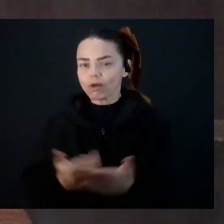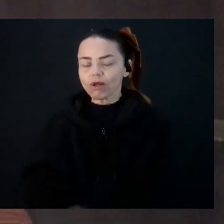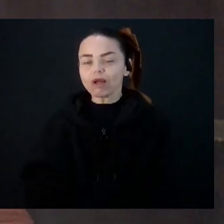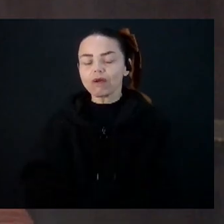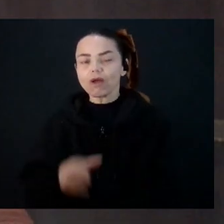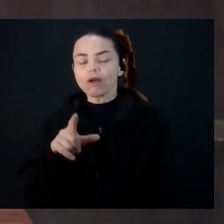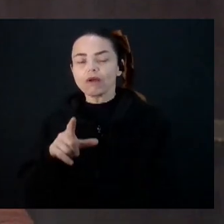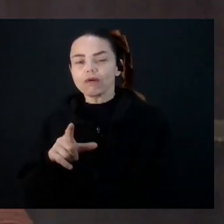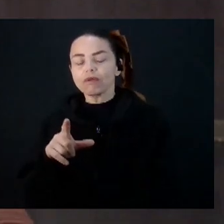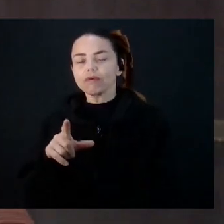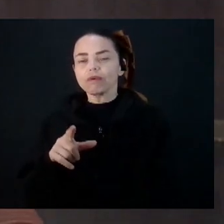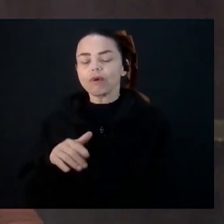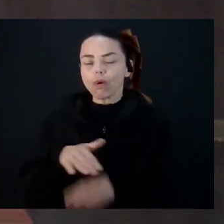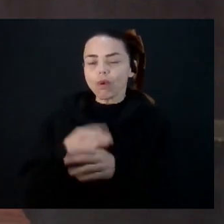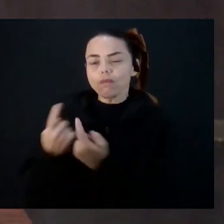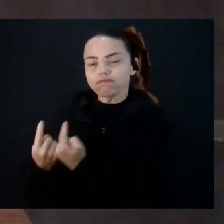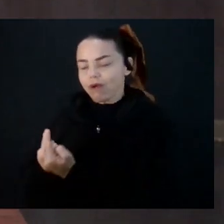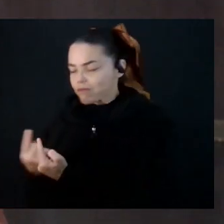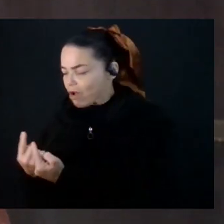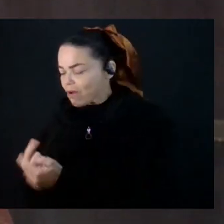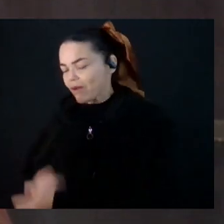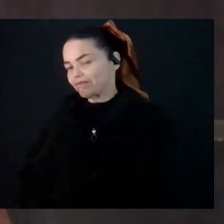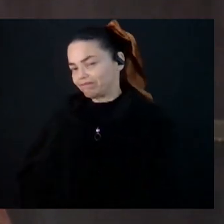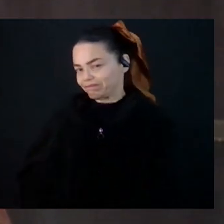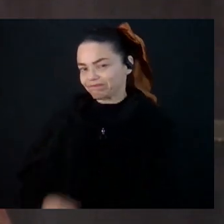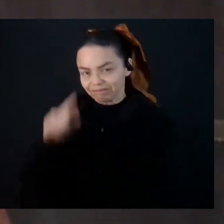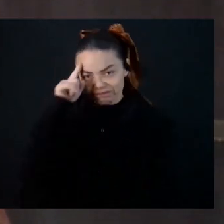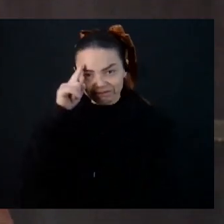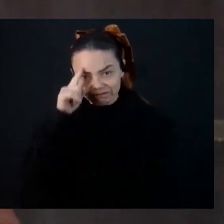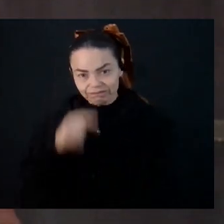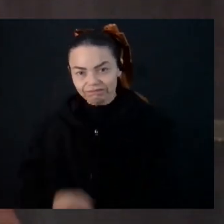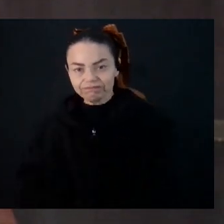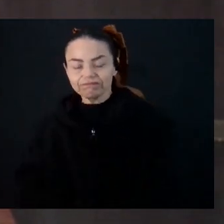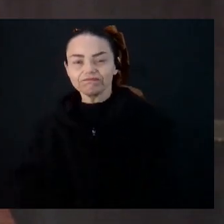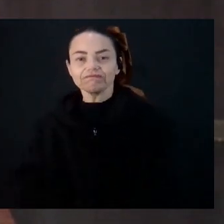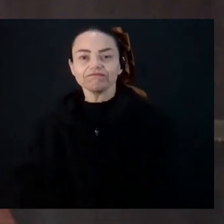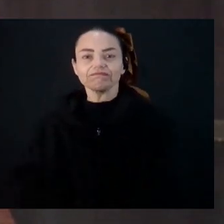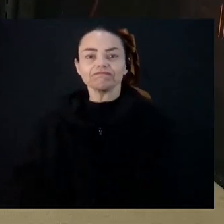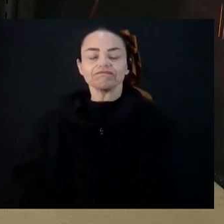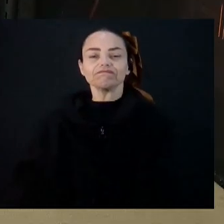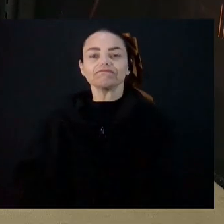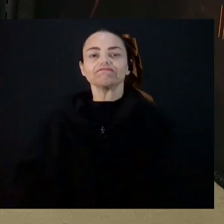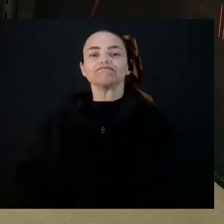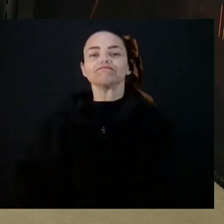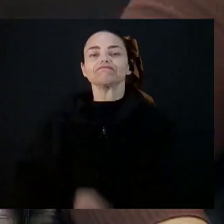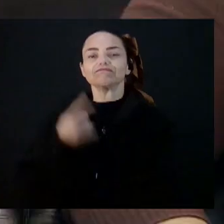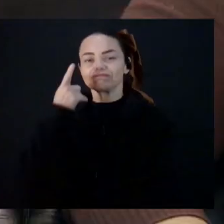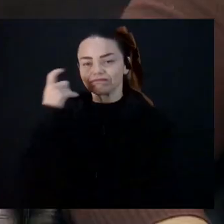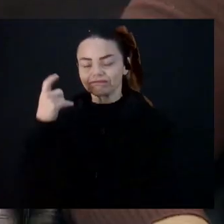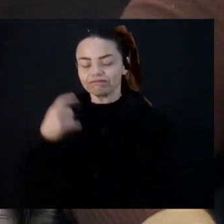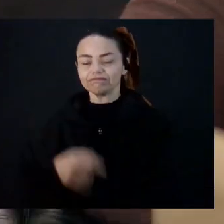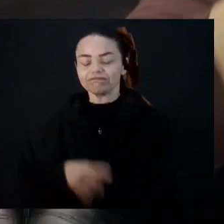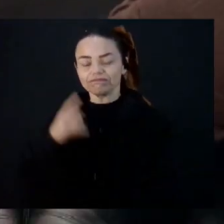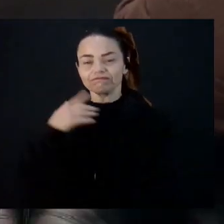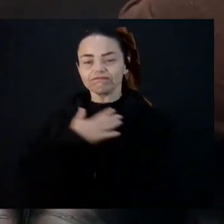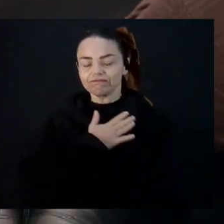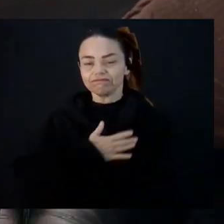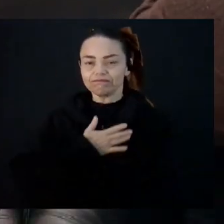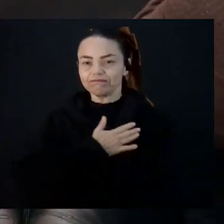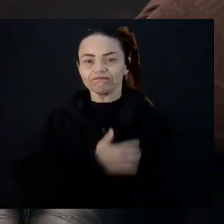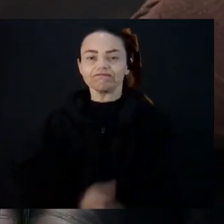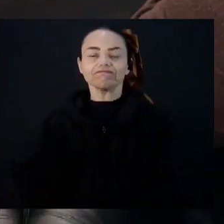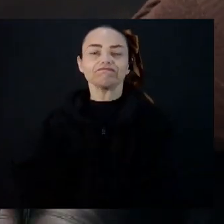a dialogar com a criança sobre o dia a dia dela. Eu achei super interessante essa ideia do roteiro e